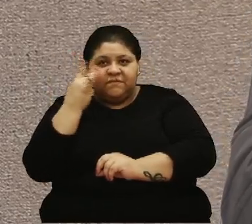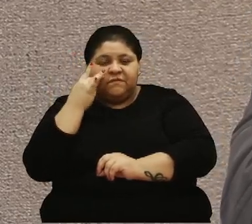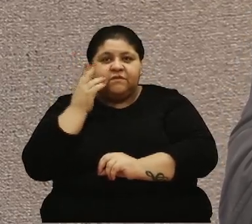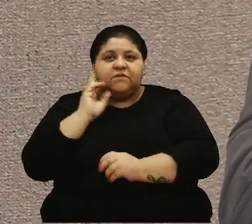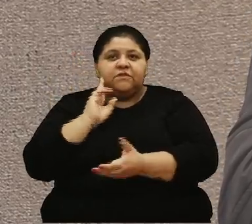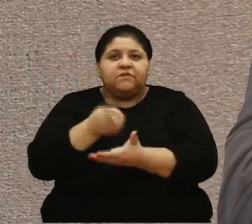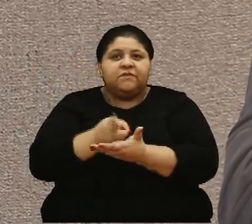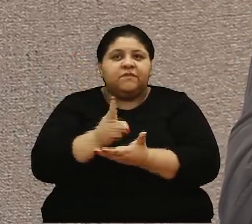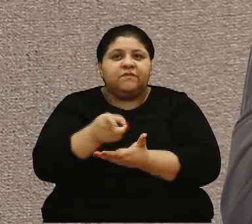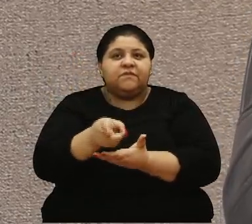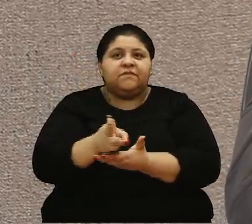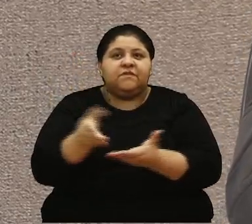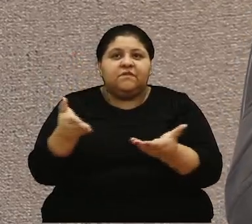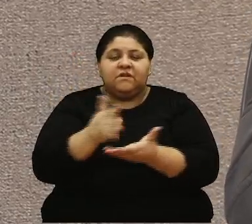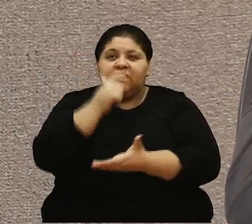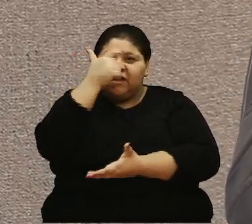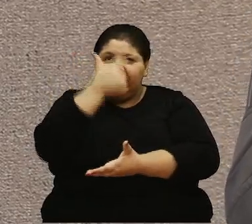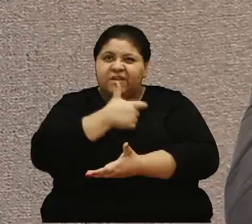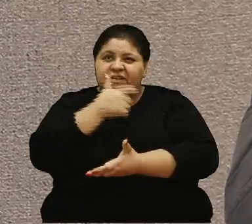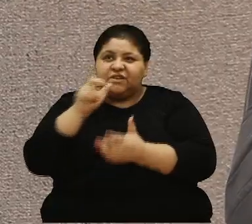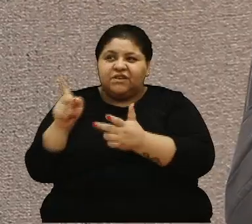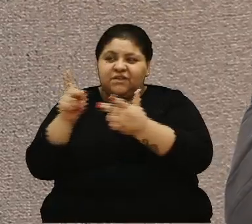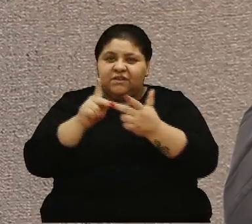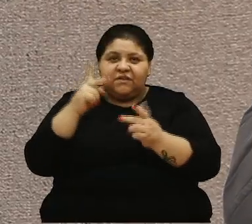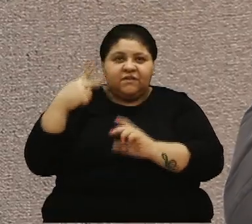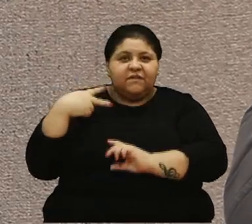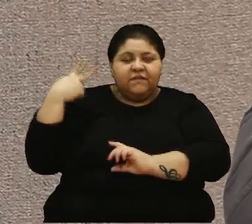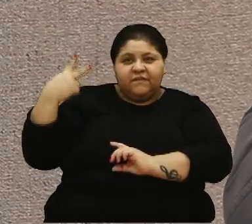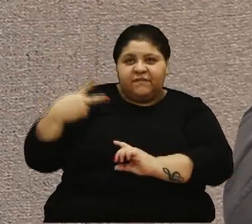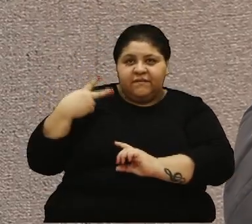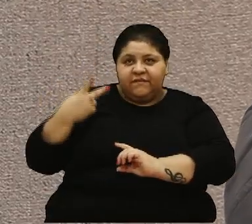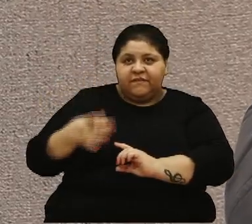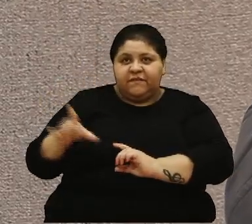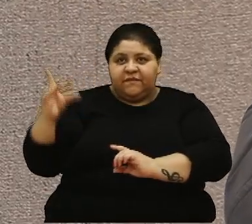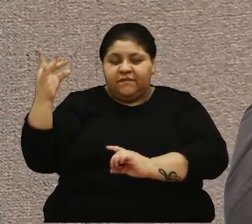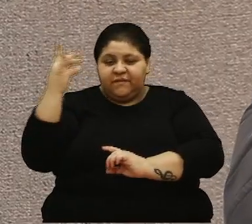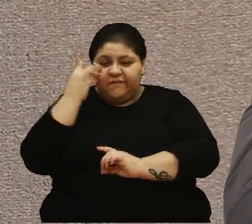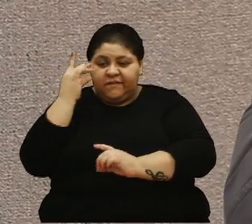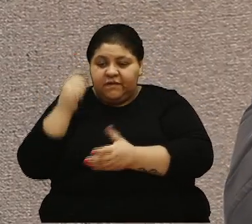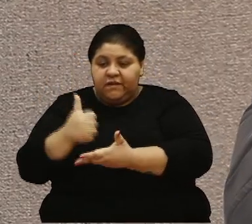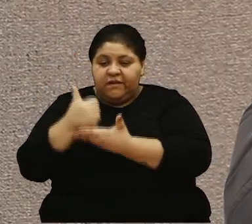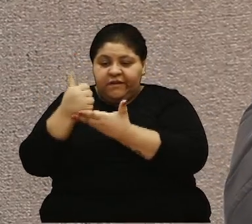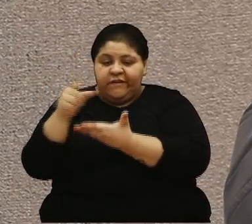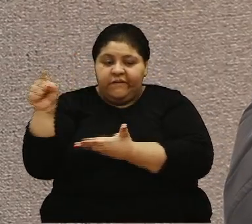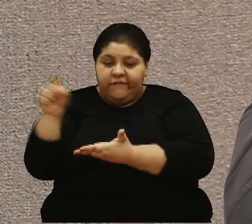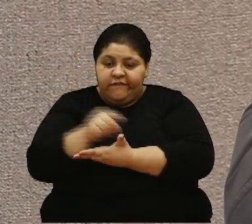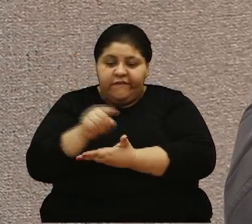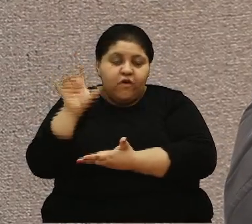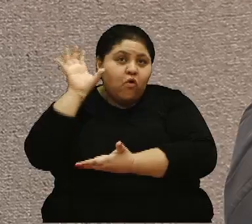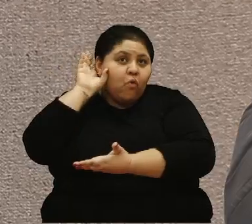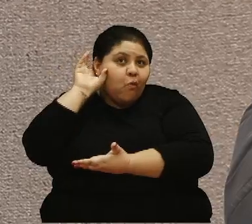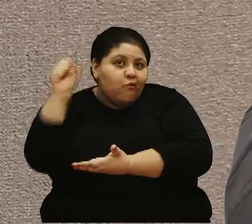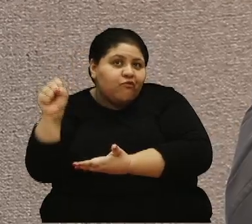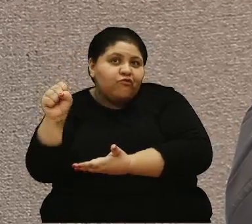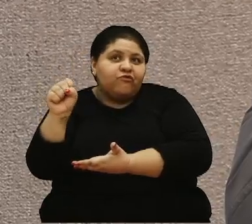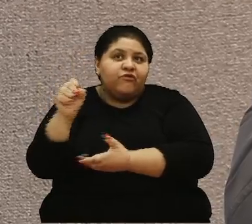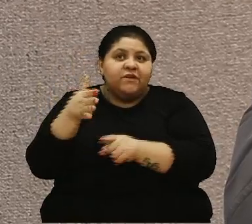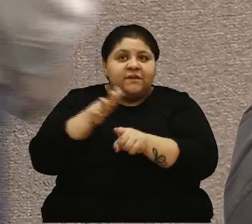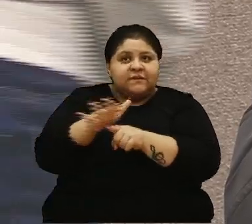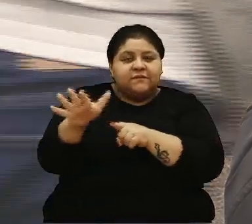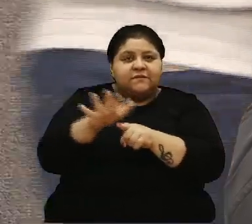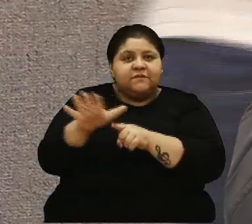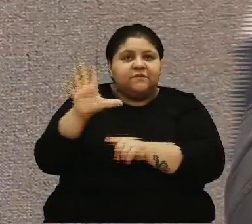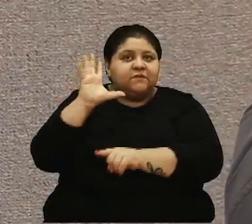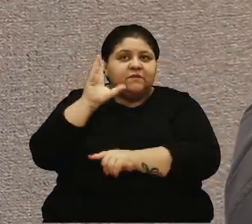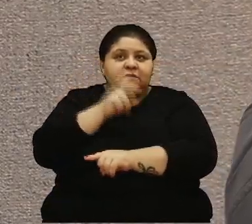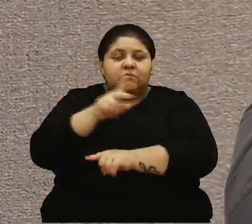permaneci, fiz questão de estar, porque eu acho que mais do que uma visita política, né, mais do que estar presente apoiando, é realmente ouvir, né, os anseios. E eu tive a oportunidade de ouvir o